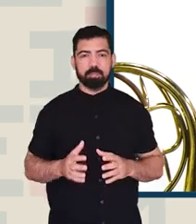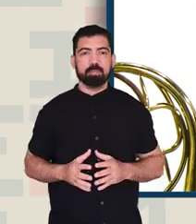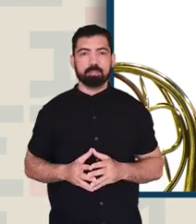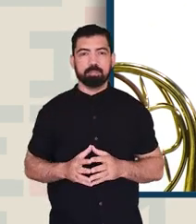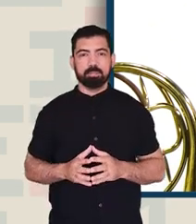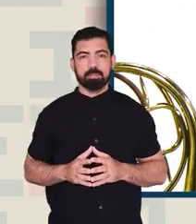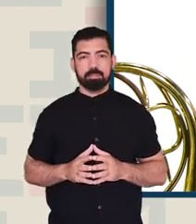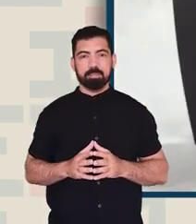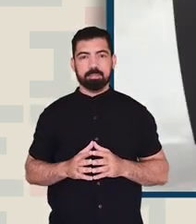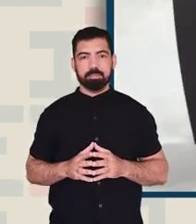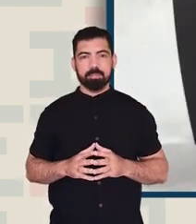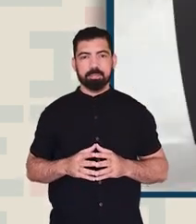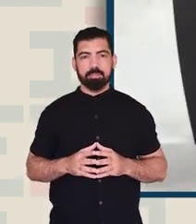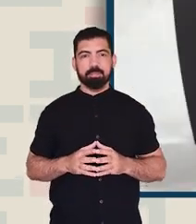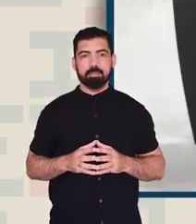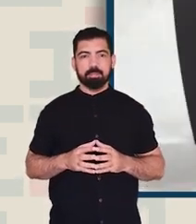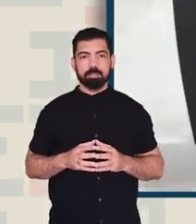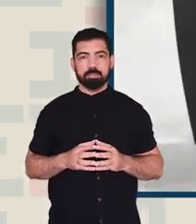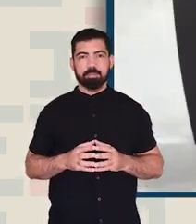trombone.